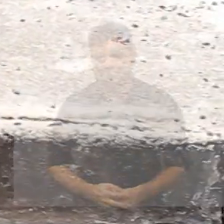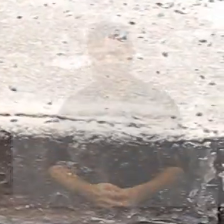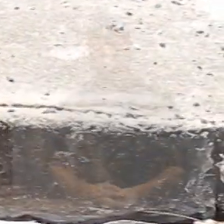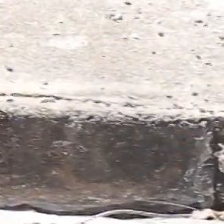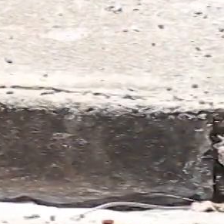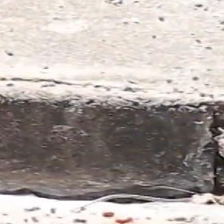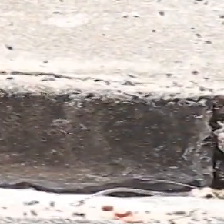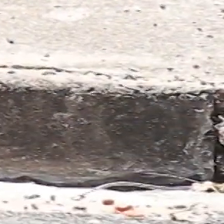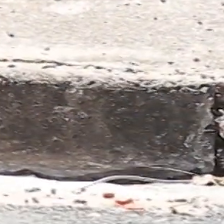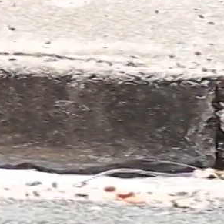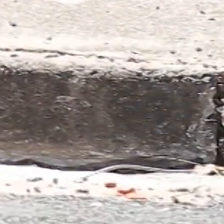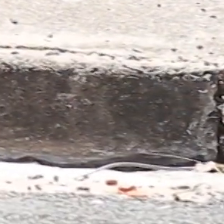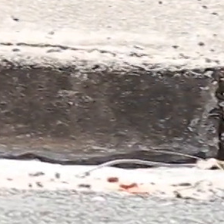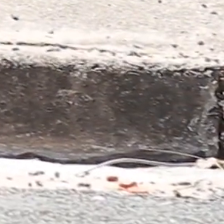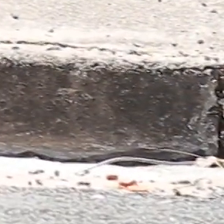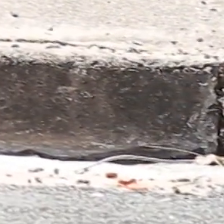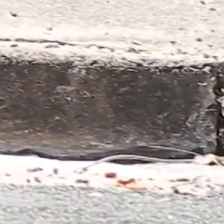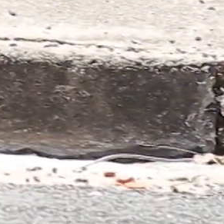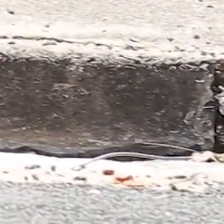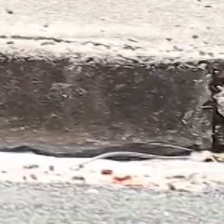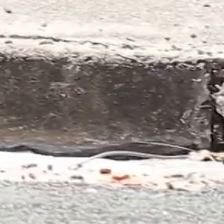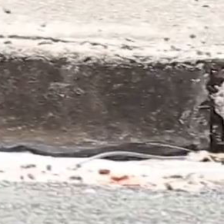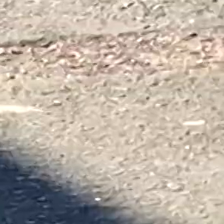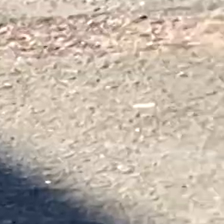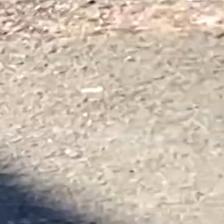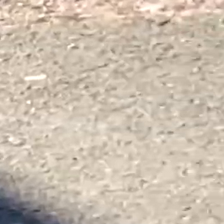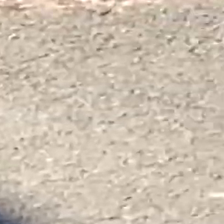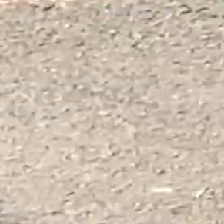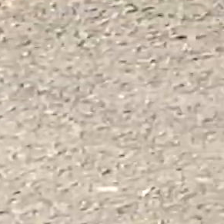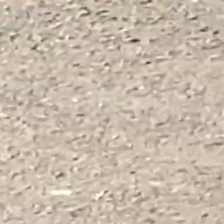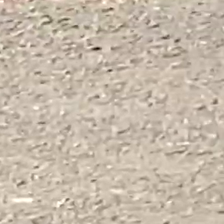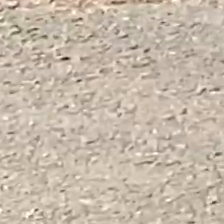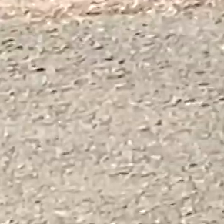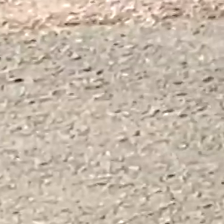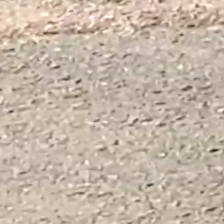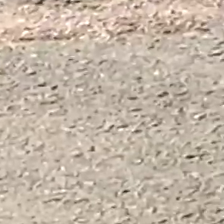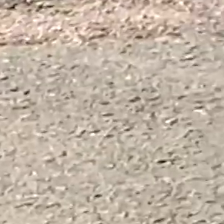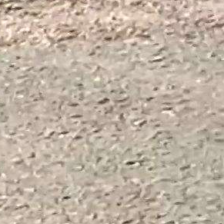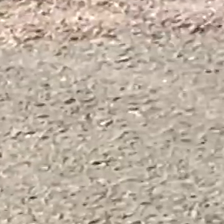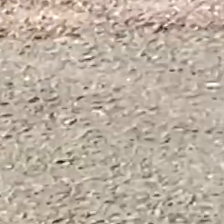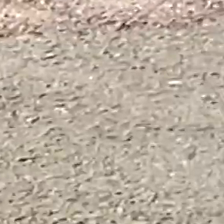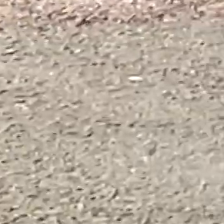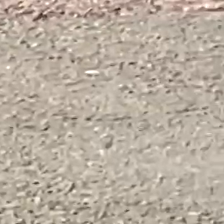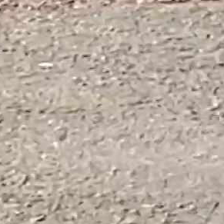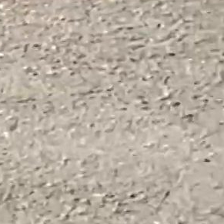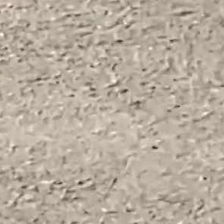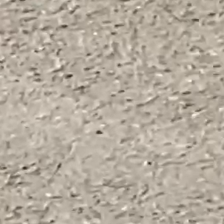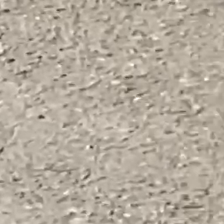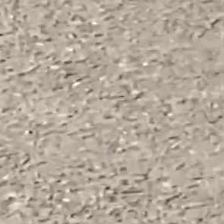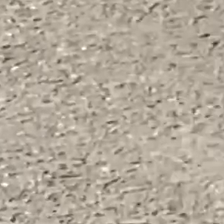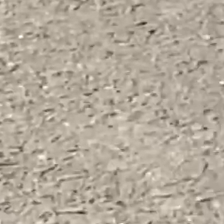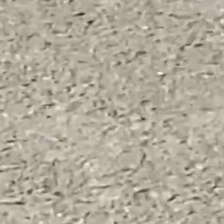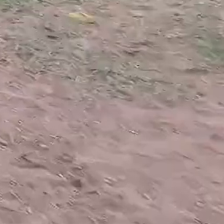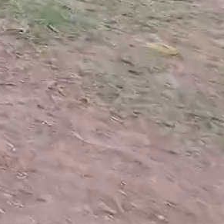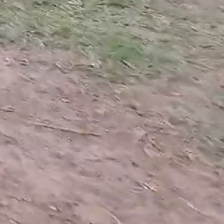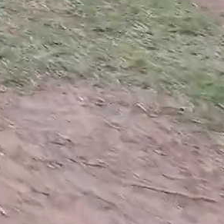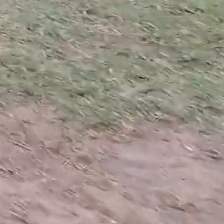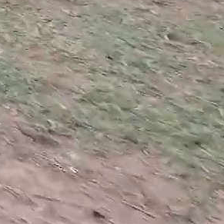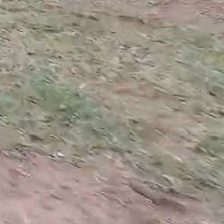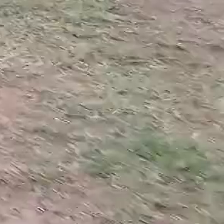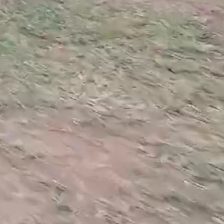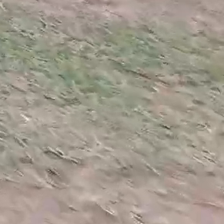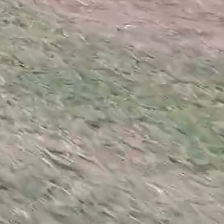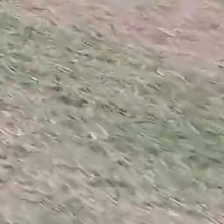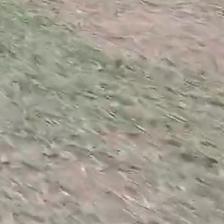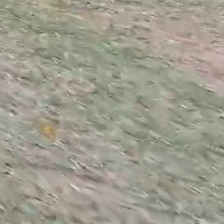Você quase não brinca mais comigo. Entendo que anda ocupado, me desculpe ser tão